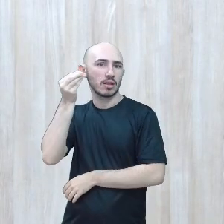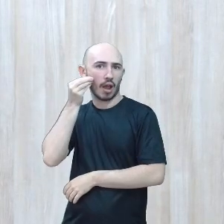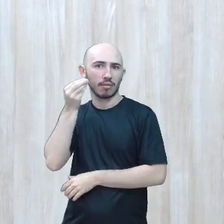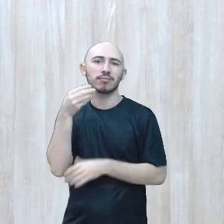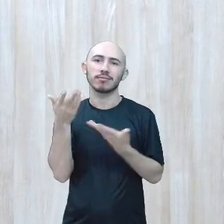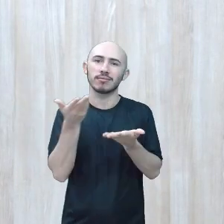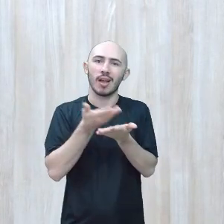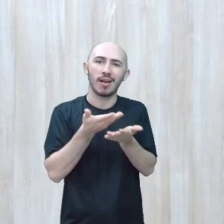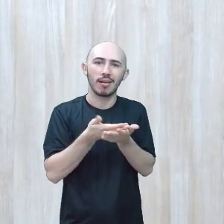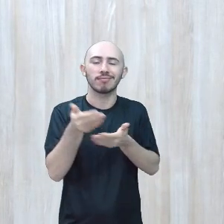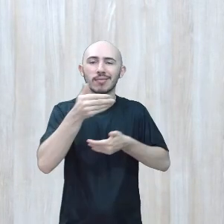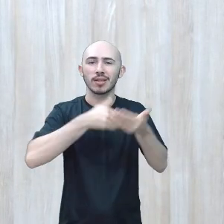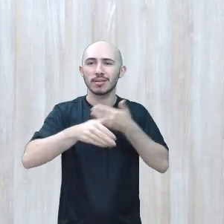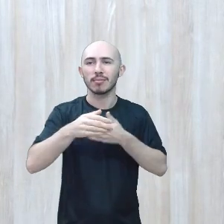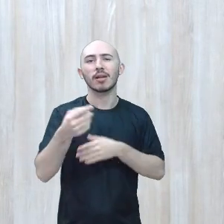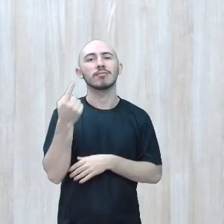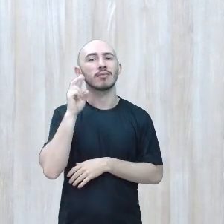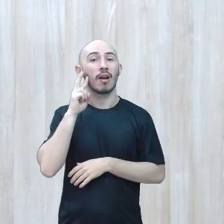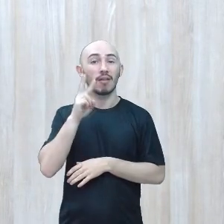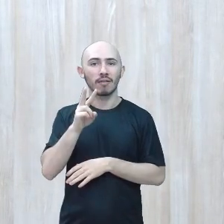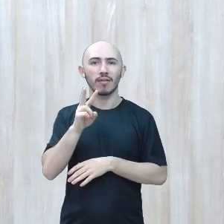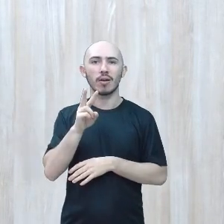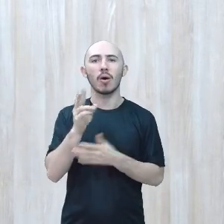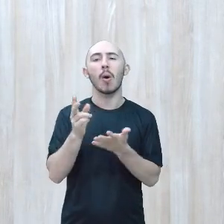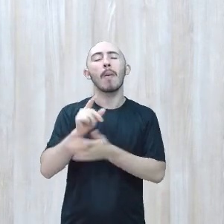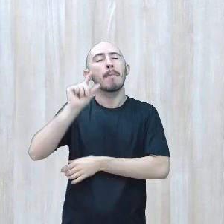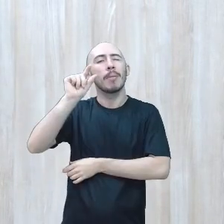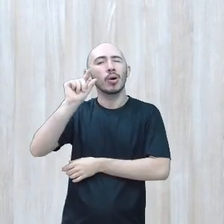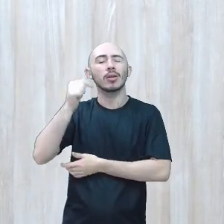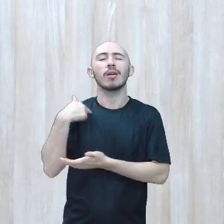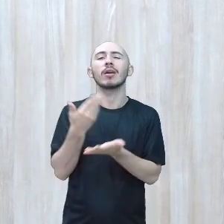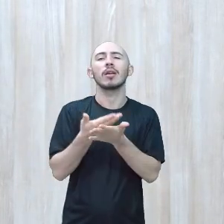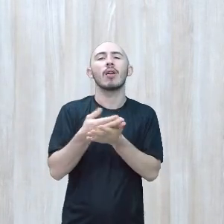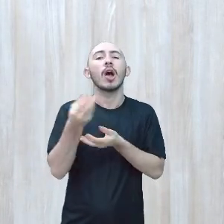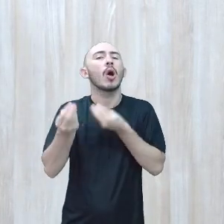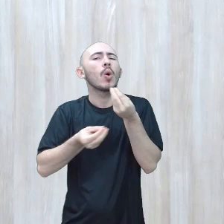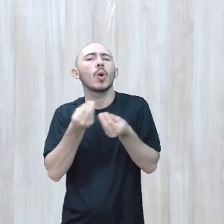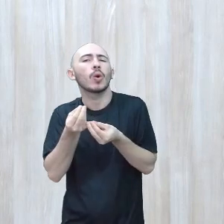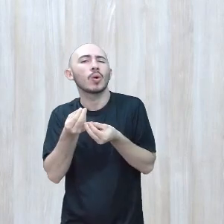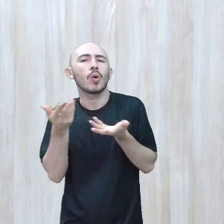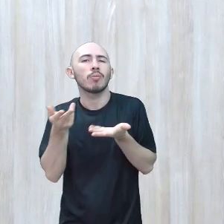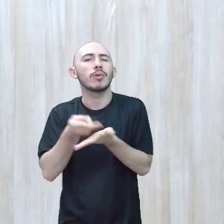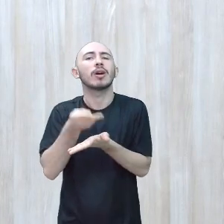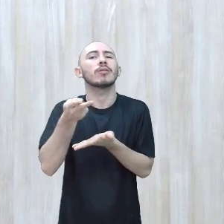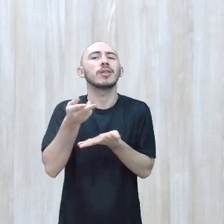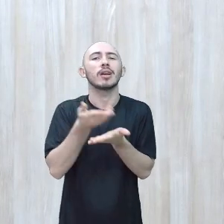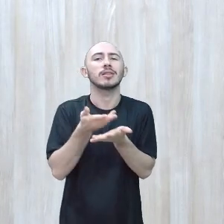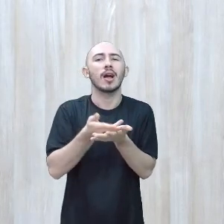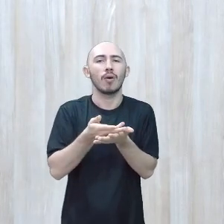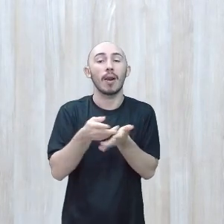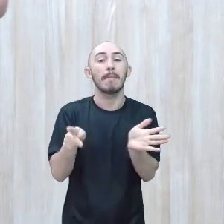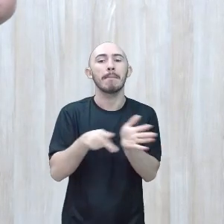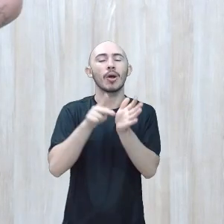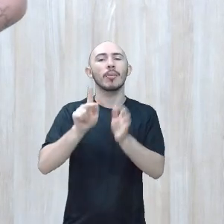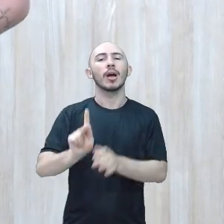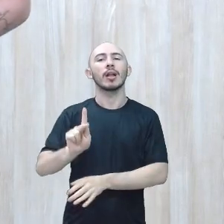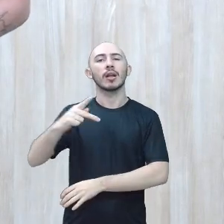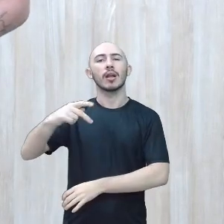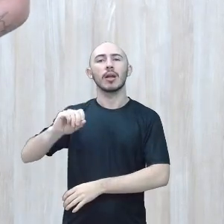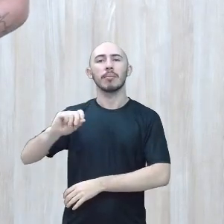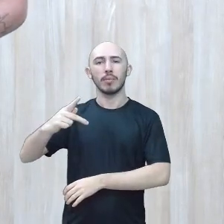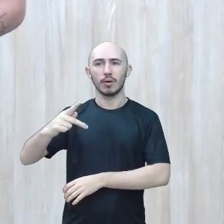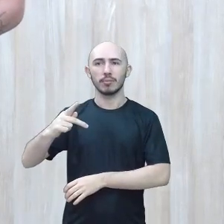aula. E aí a gente vai ver um pouquinho dessa aula, como é que funciona uma aula de K-pop, né? E aí a gente tem